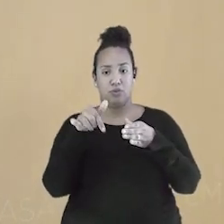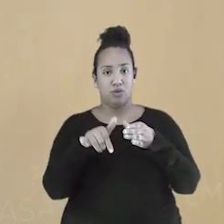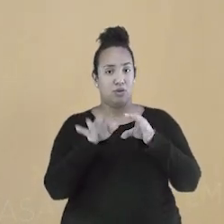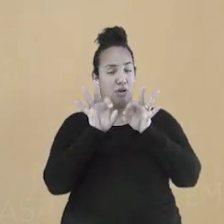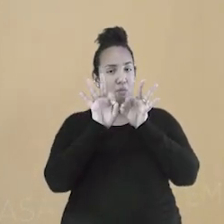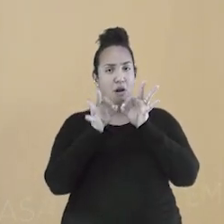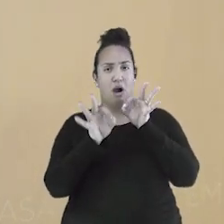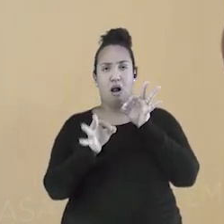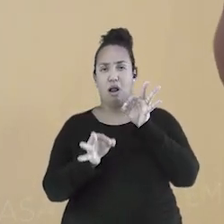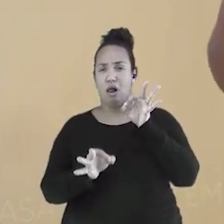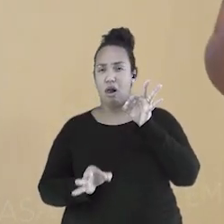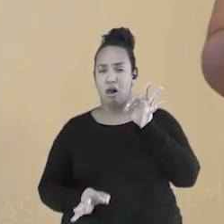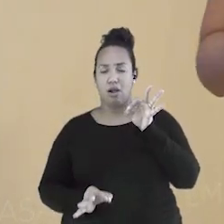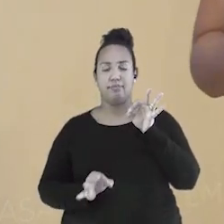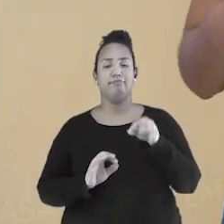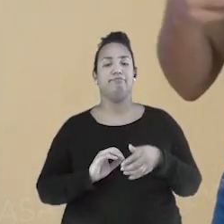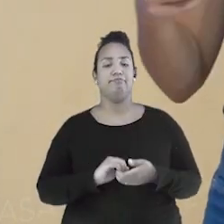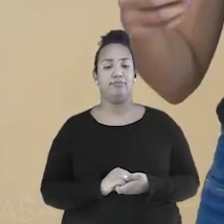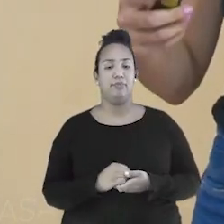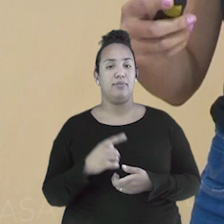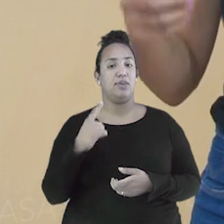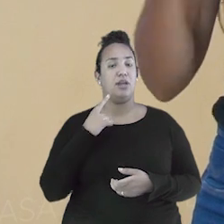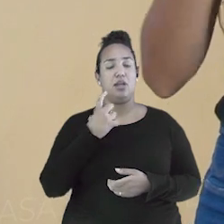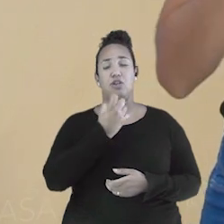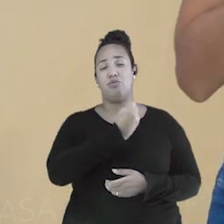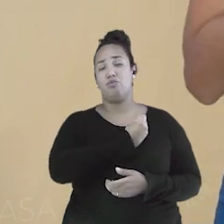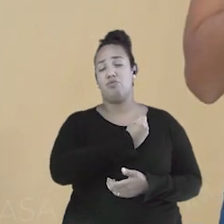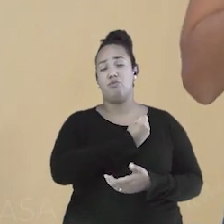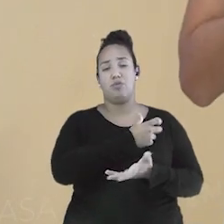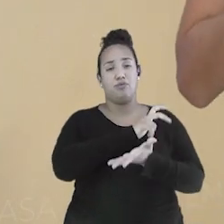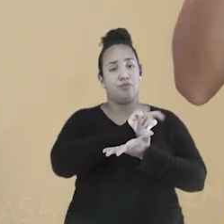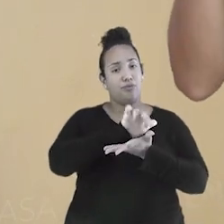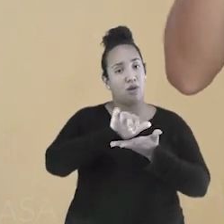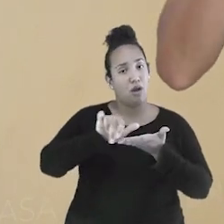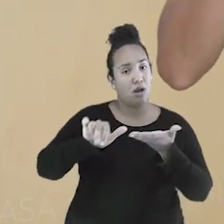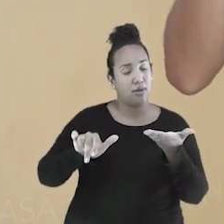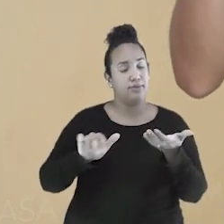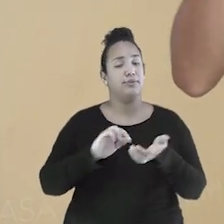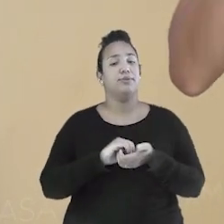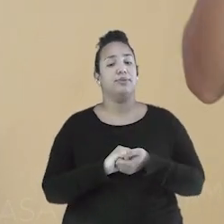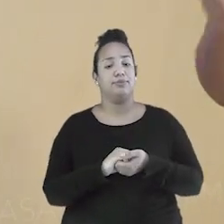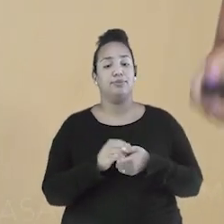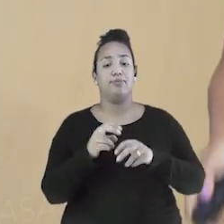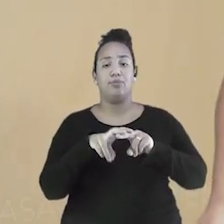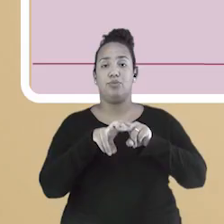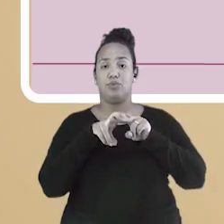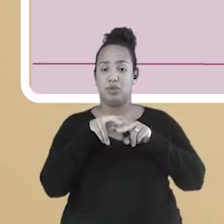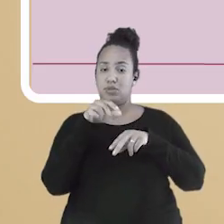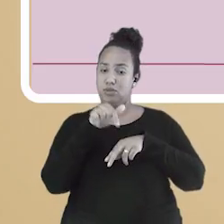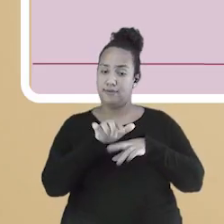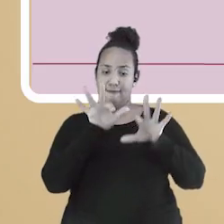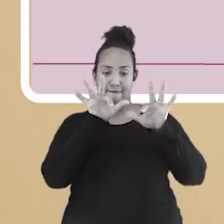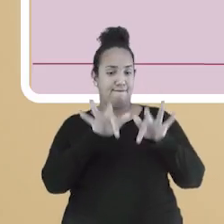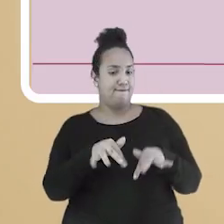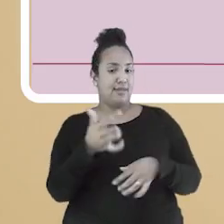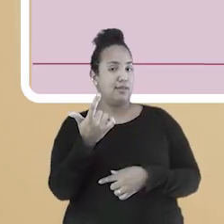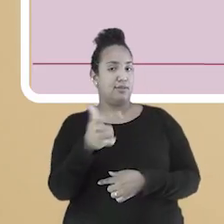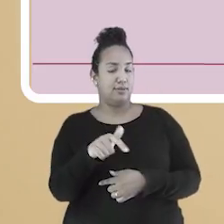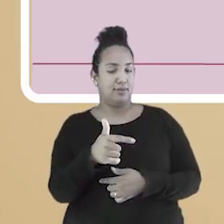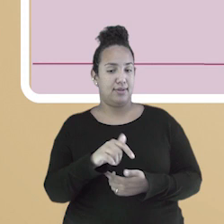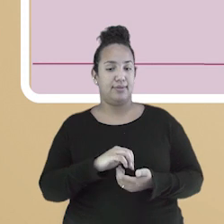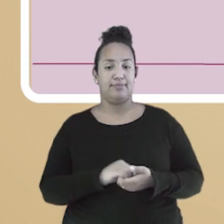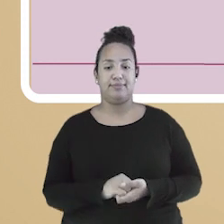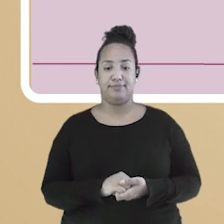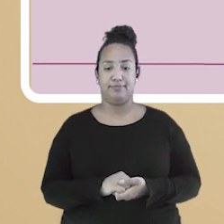ou seja, é formado por infinitos números, por isso dizemos que ele não tem fim. A representação